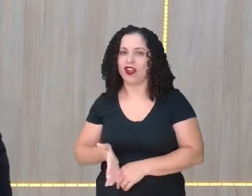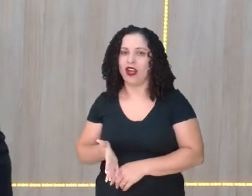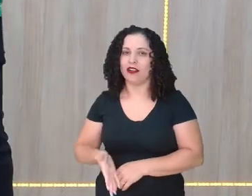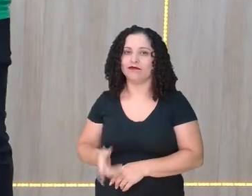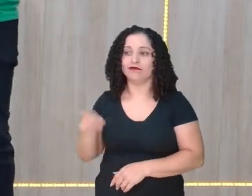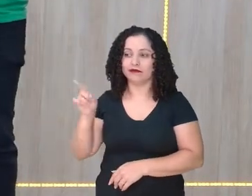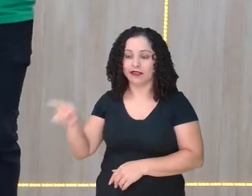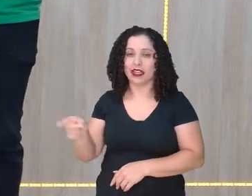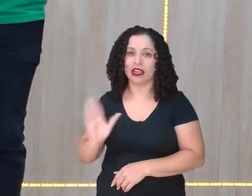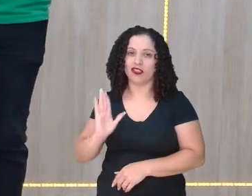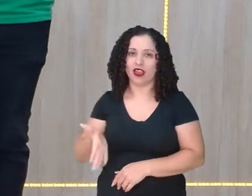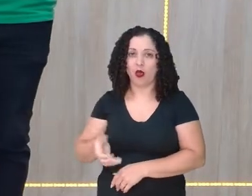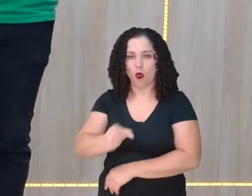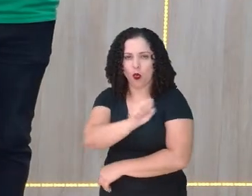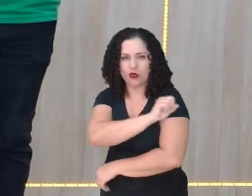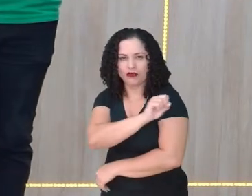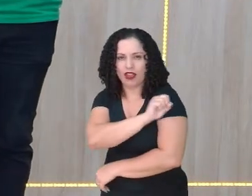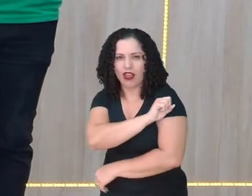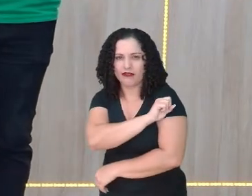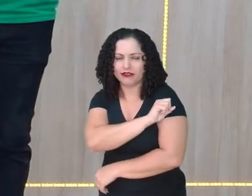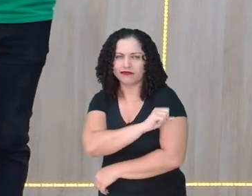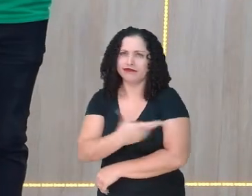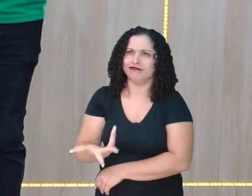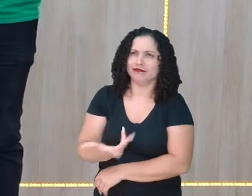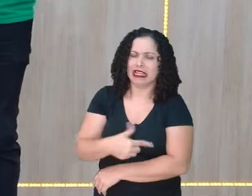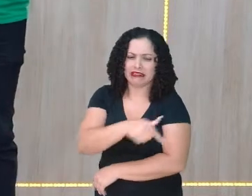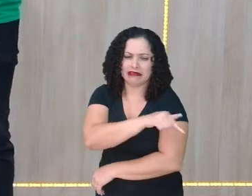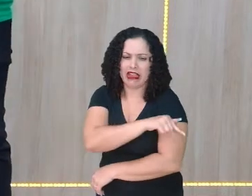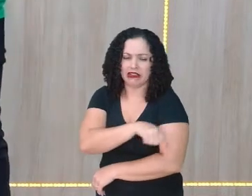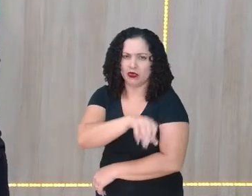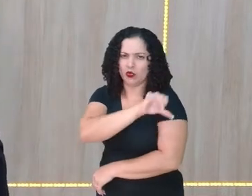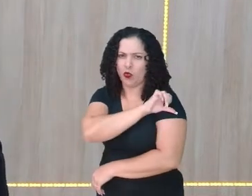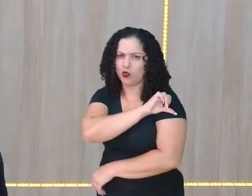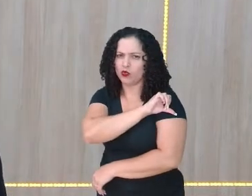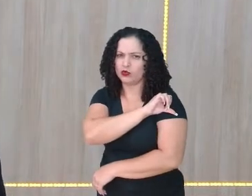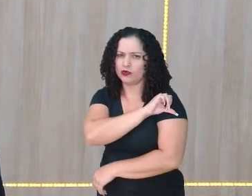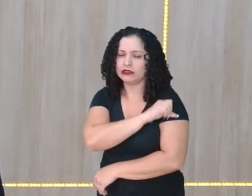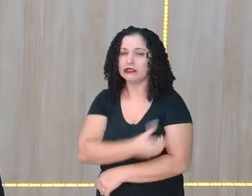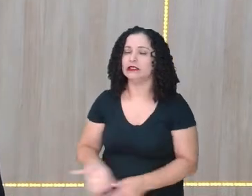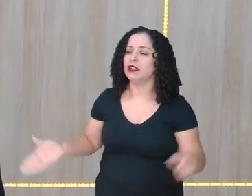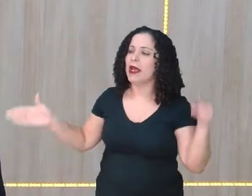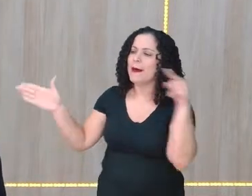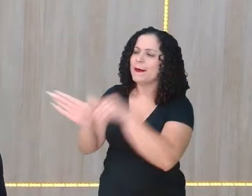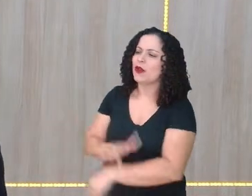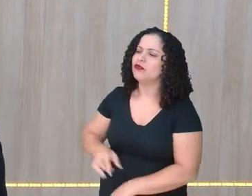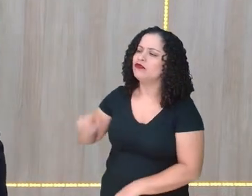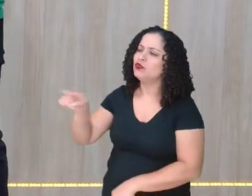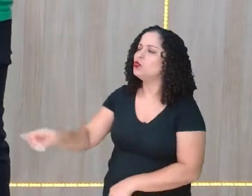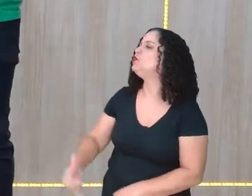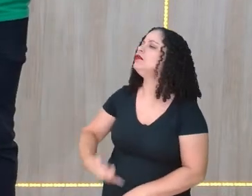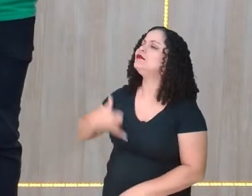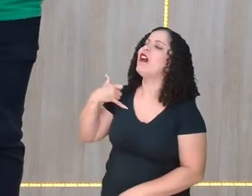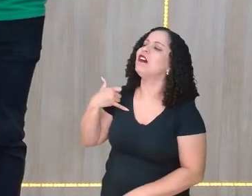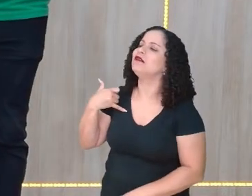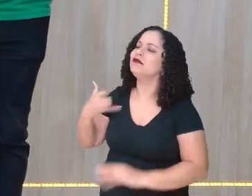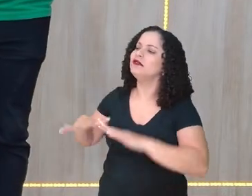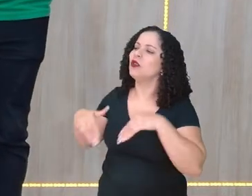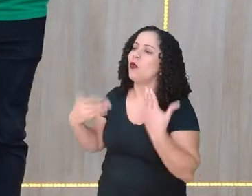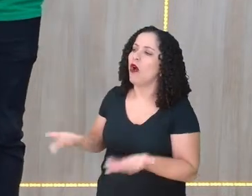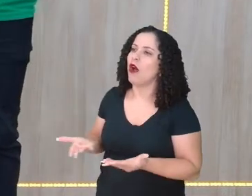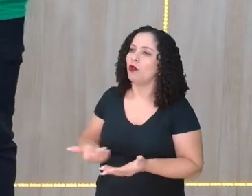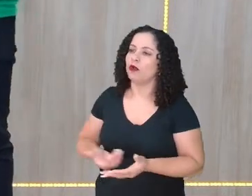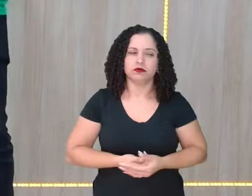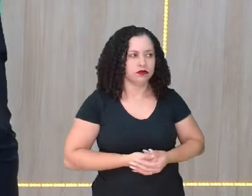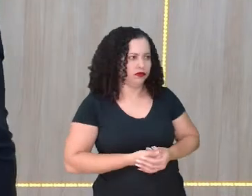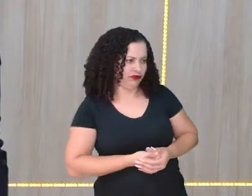que ela ou é oitavo e devia estar em sétimo ou em nono, de repente. E aí eu faço a pergunta: ô menina, quantos anos você tem? E ela olha para mim e